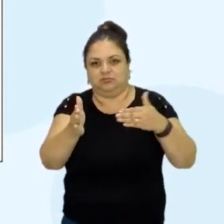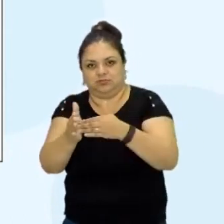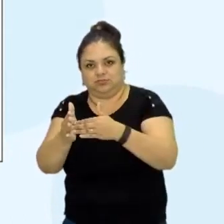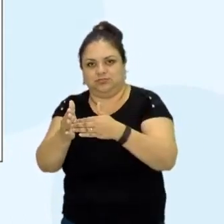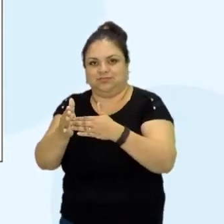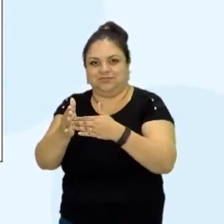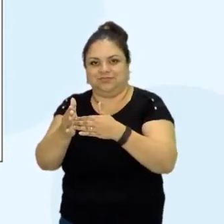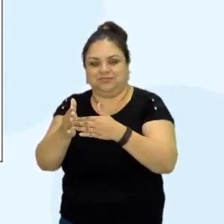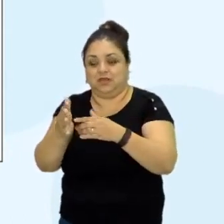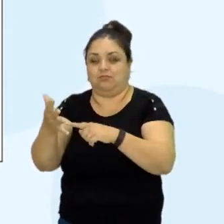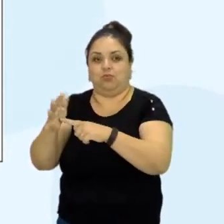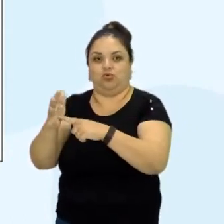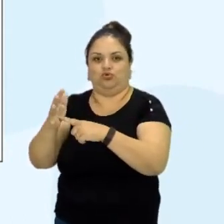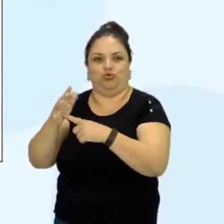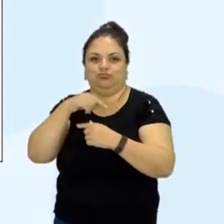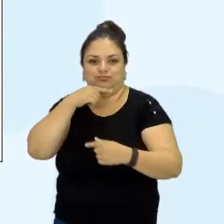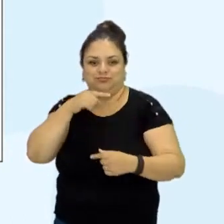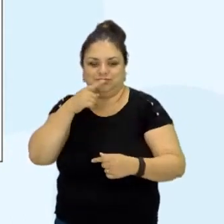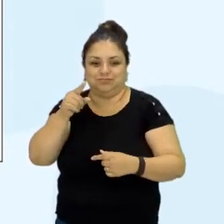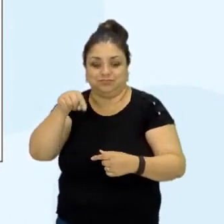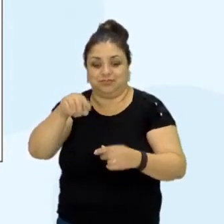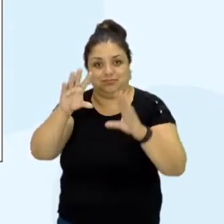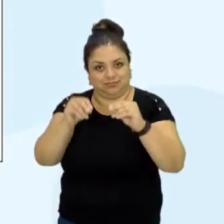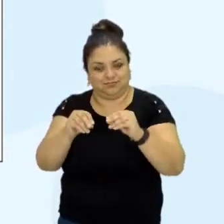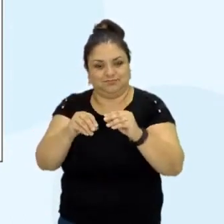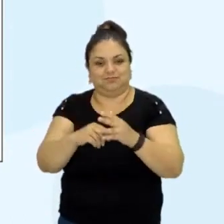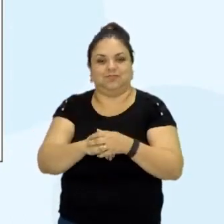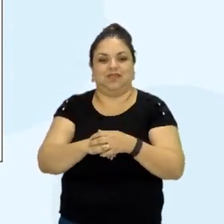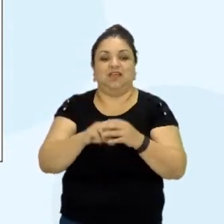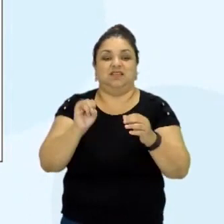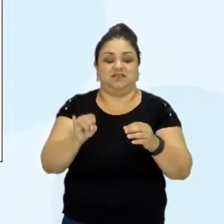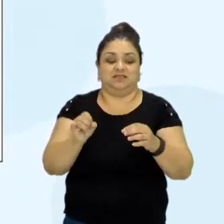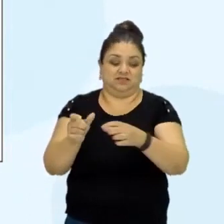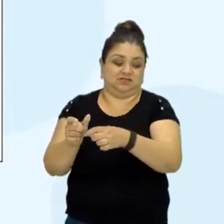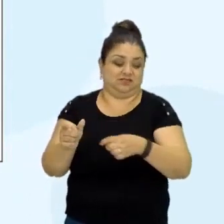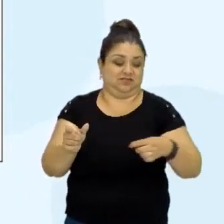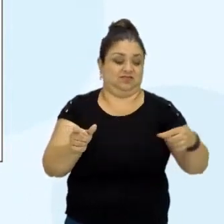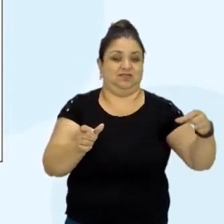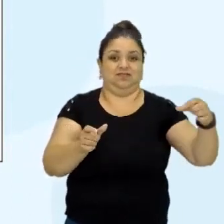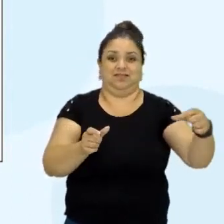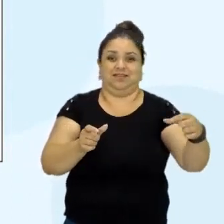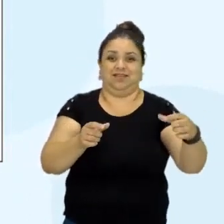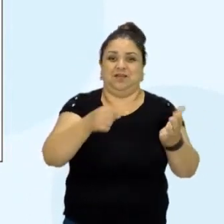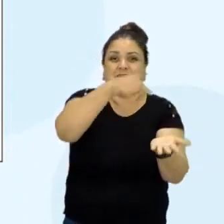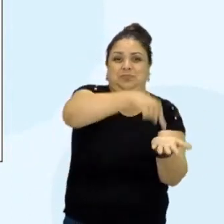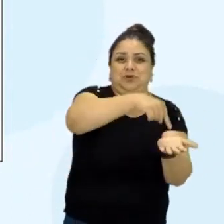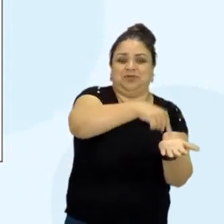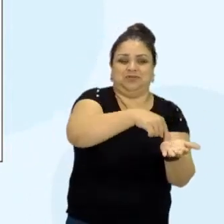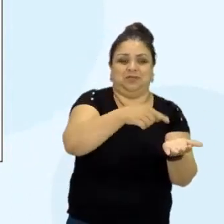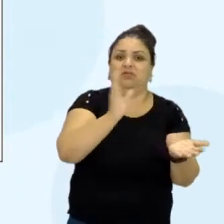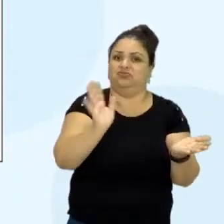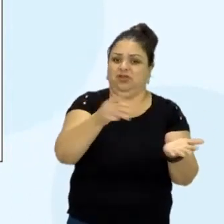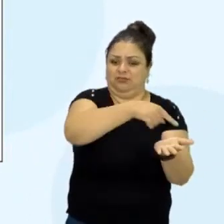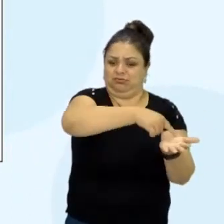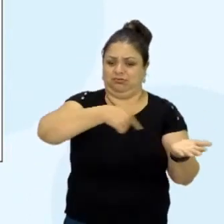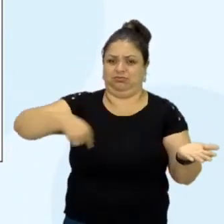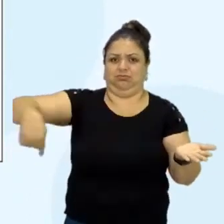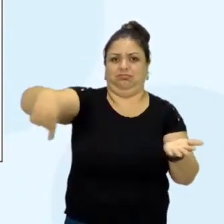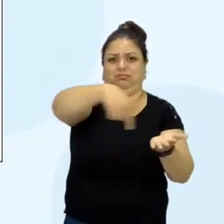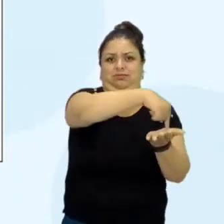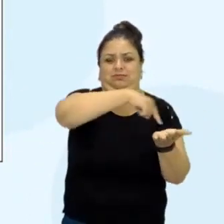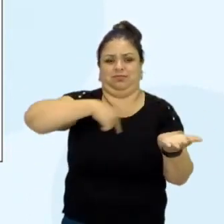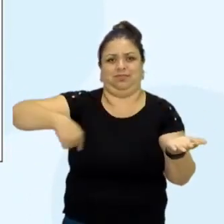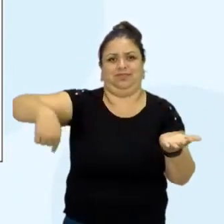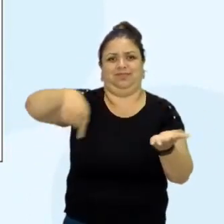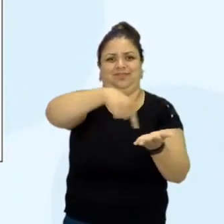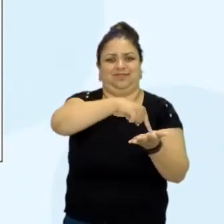se eu colocar ele na saída, a energia já passou, ela fez esse caminho, ela passou por aqui e a única coisa é que ela não